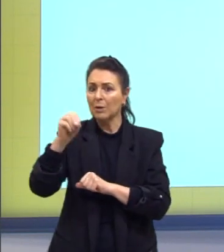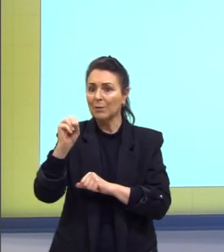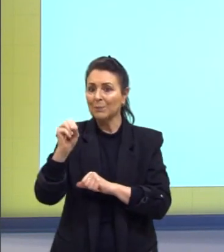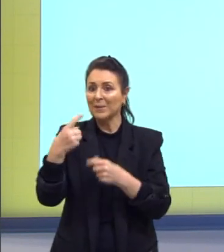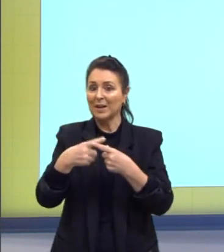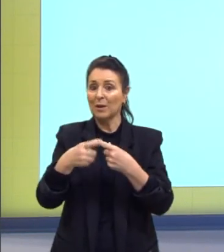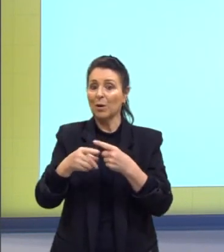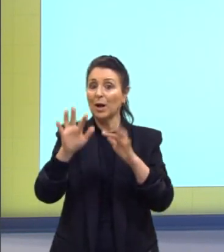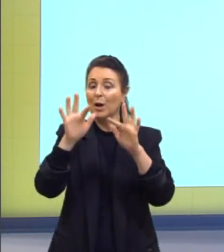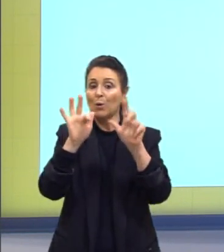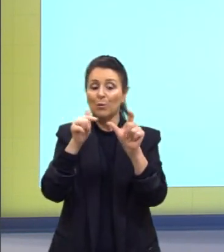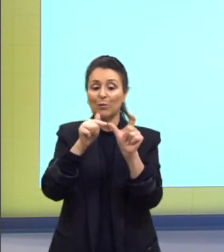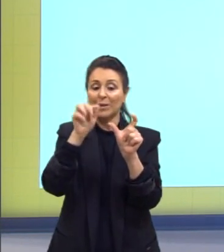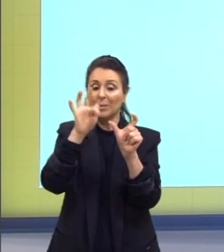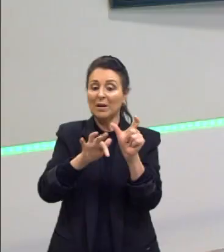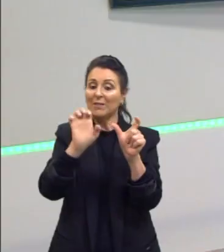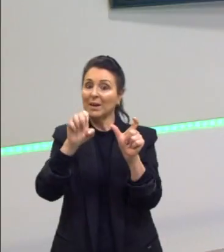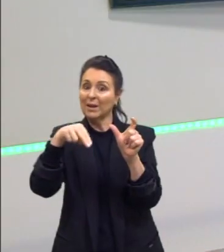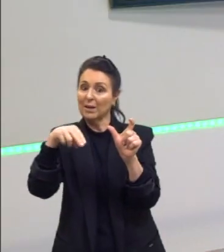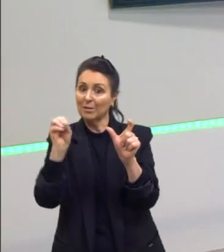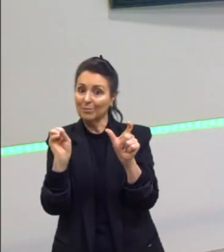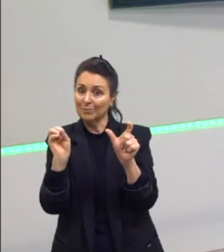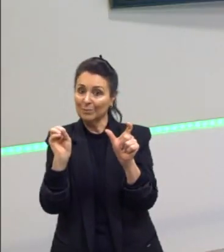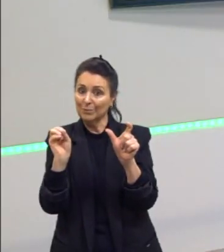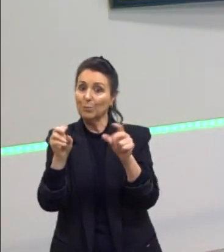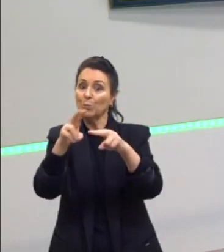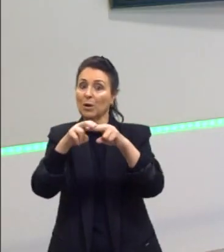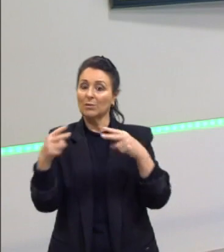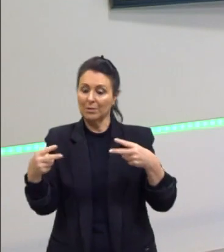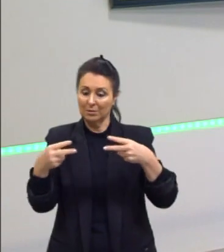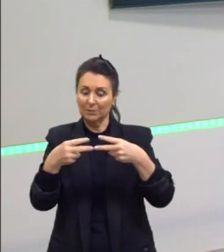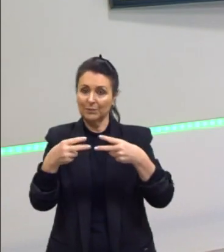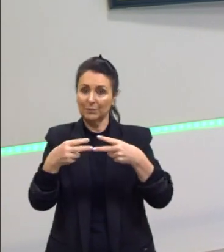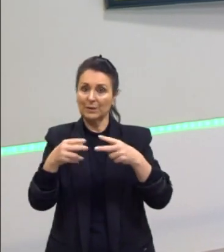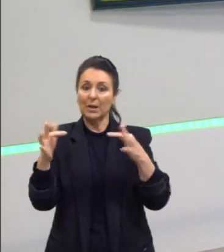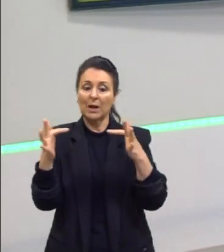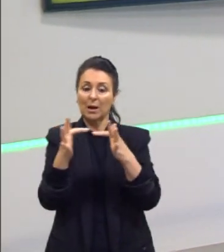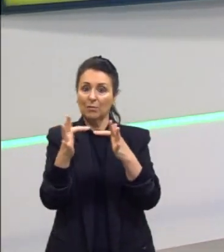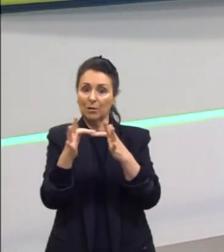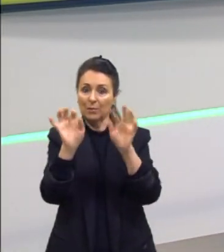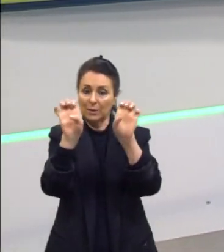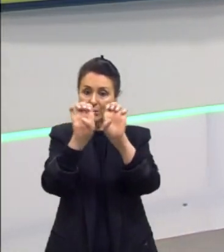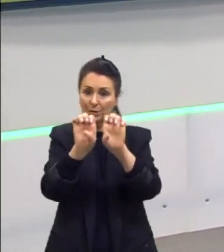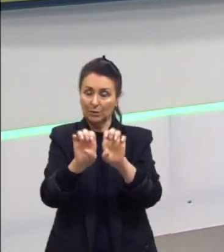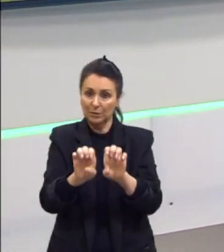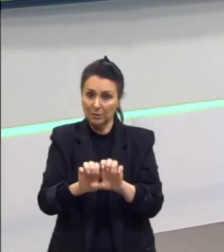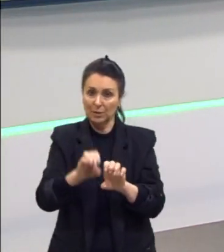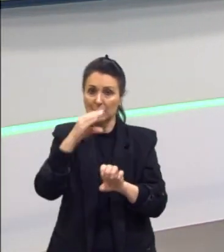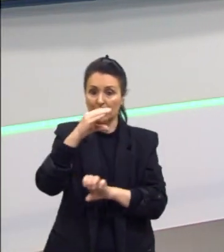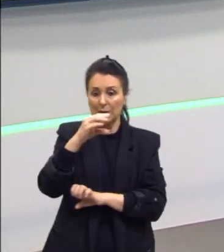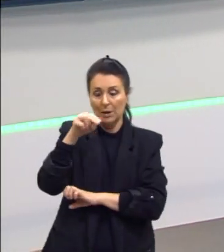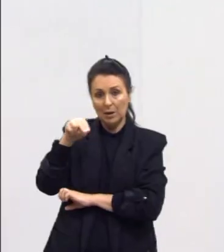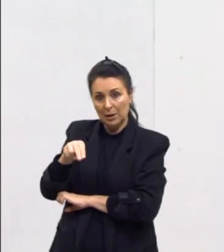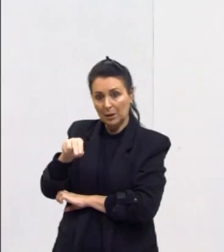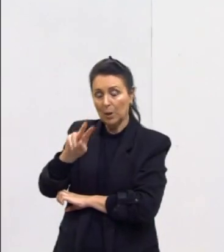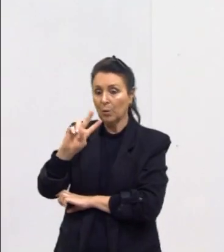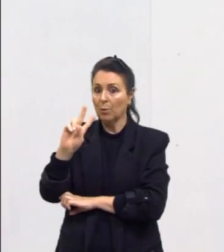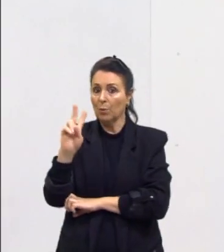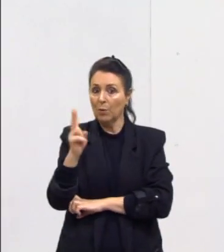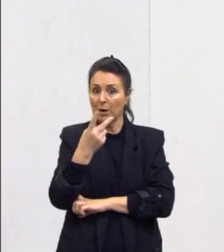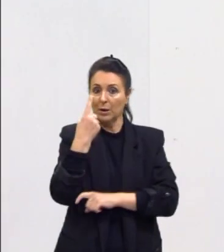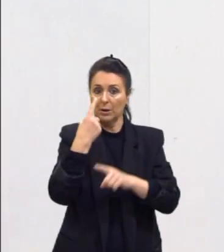e no em função da minha dupla ligação certo a fórmula estrutural deles vai ser CN aí eu h